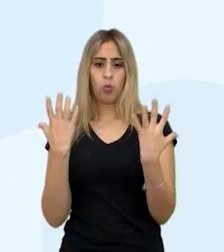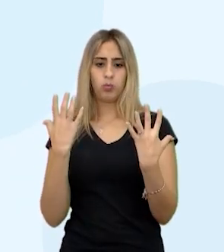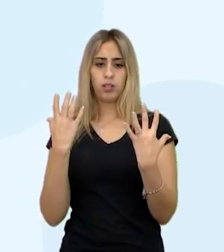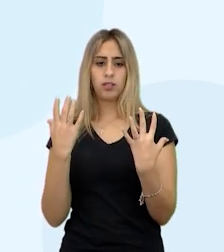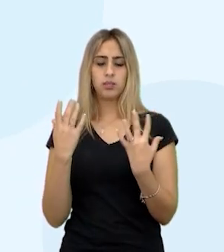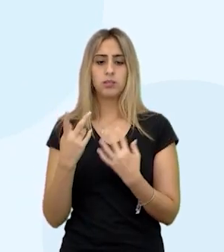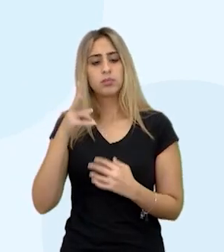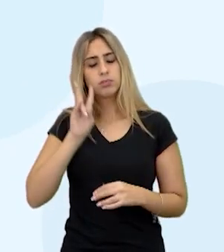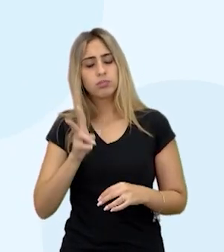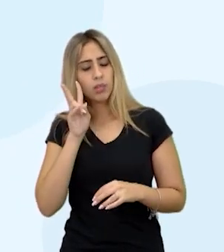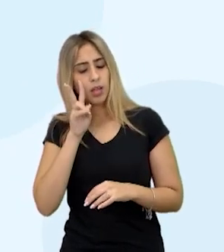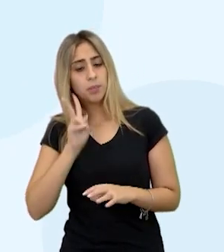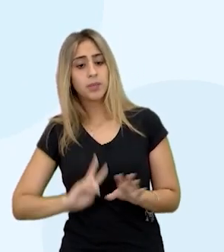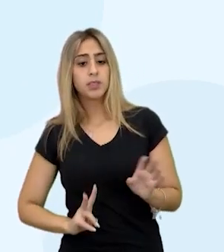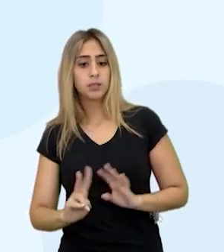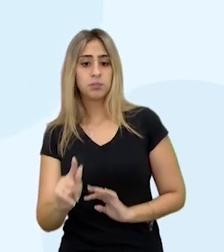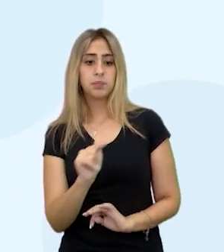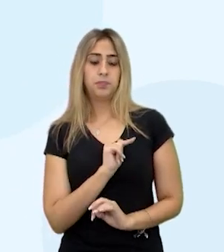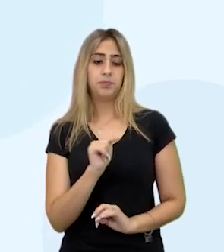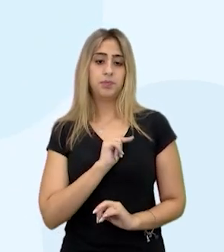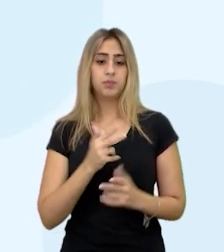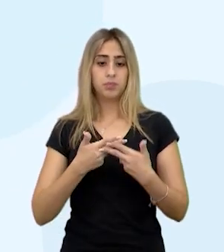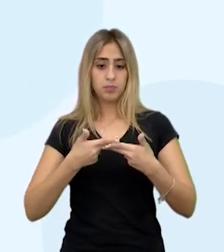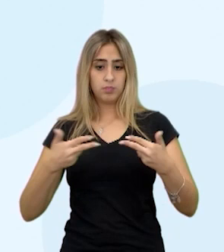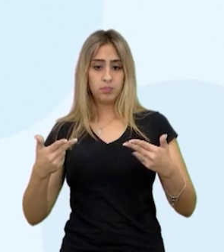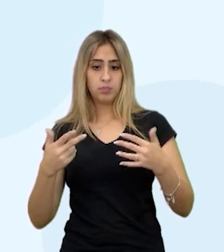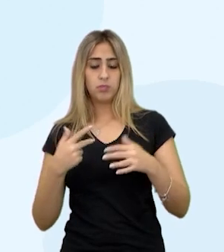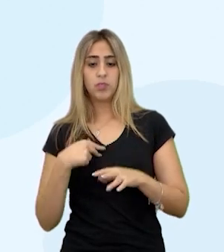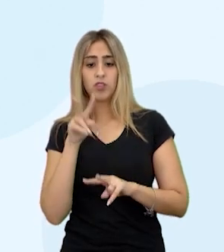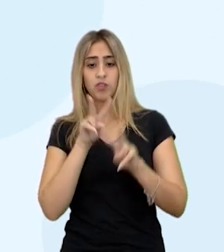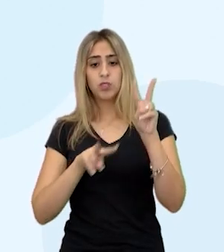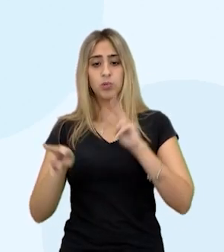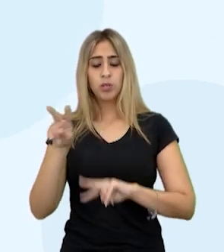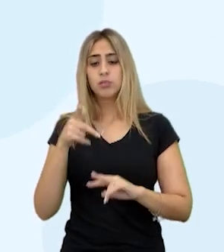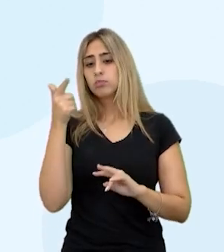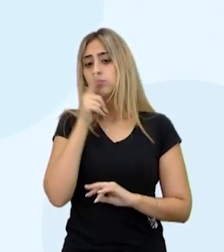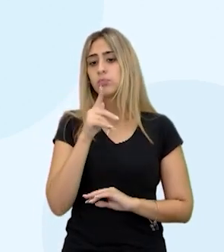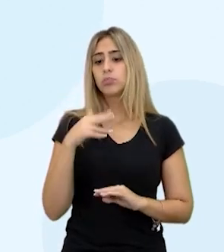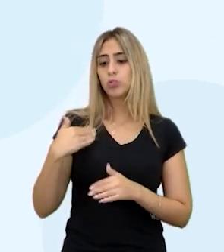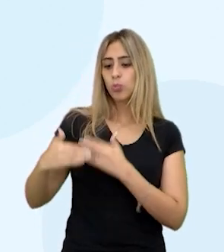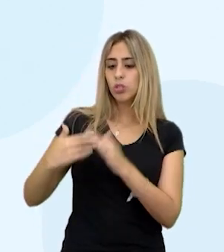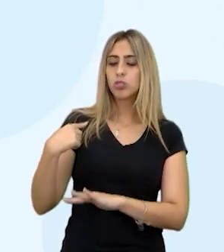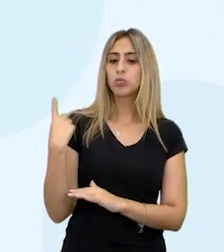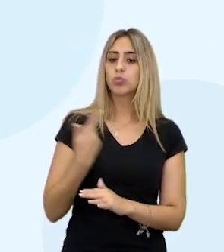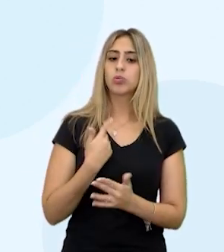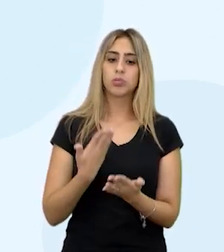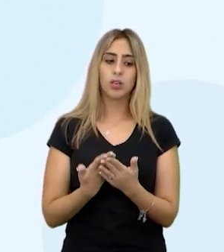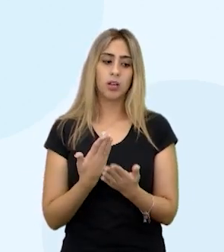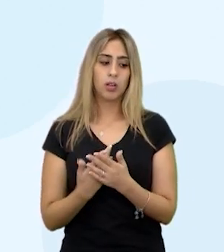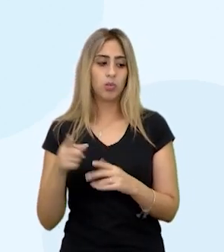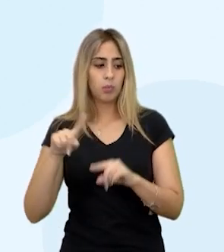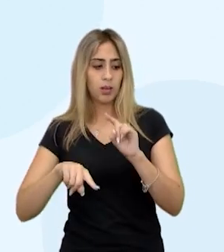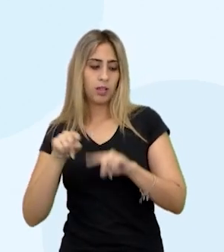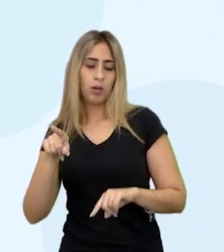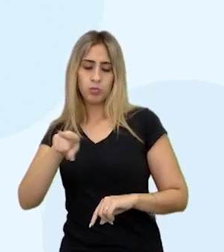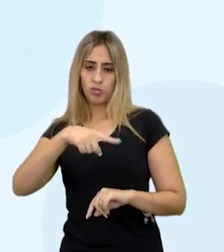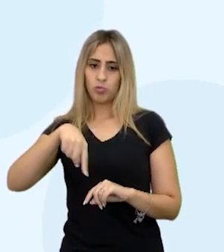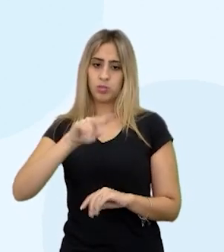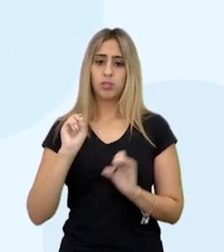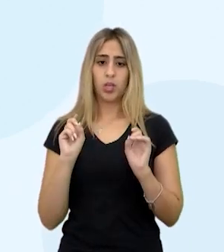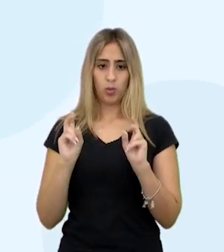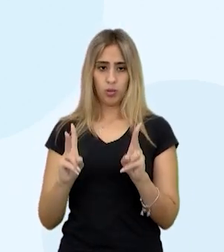Lembrem sempre que a gente tem aí os elementos visuais para identificar durante a nossa aula e no material de vocês, tá